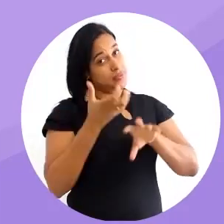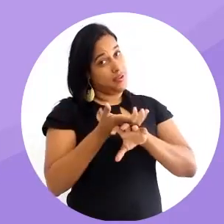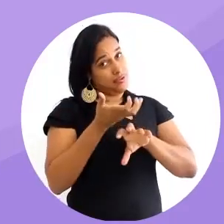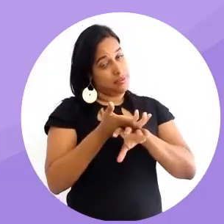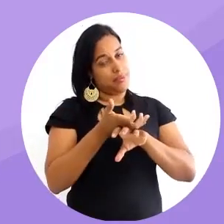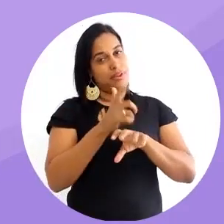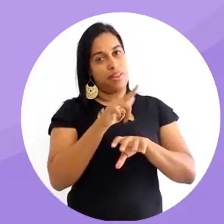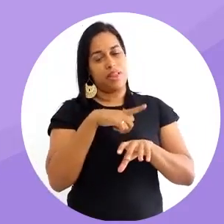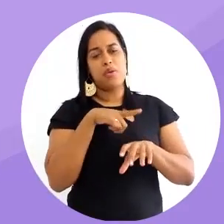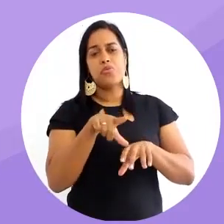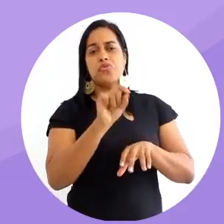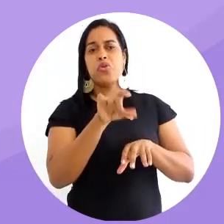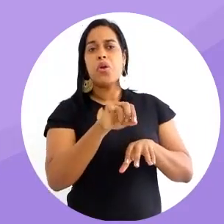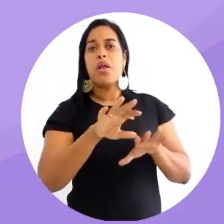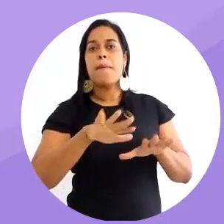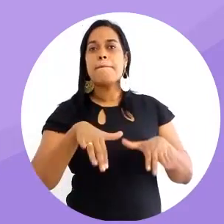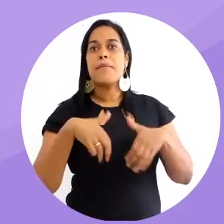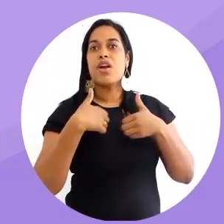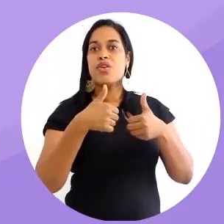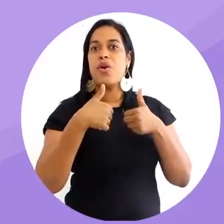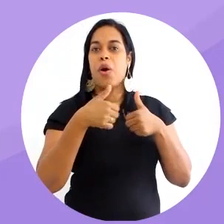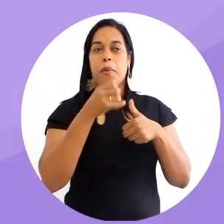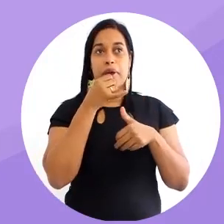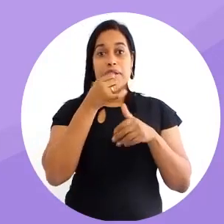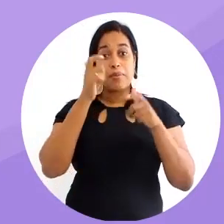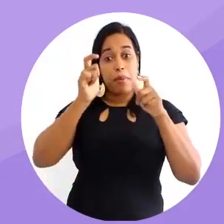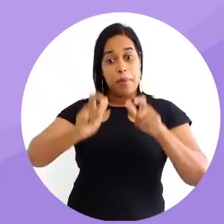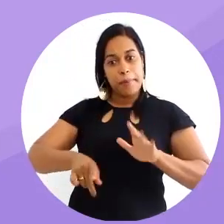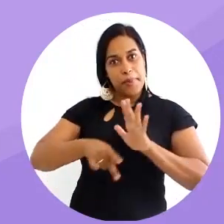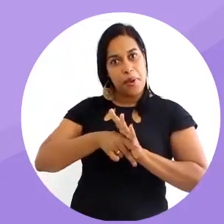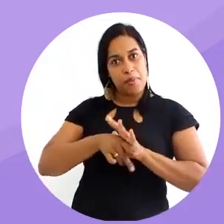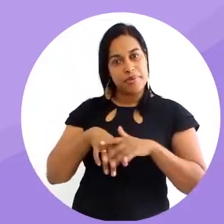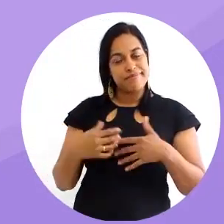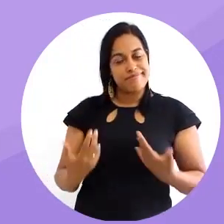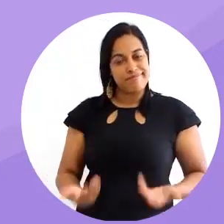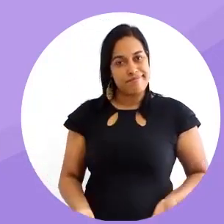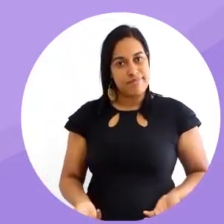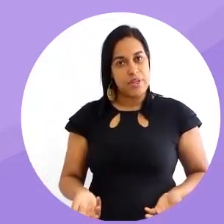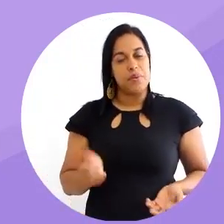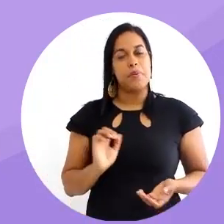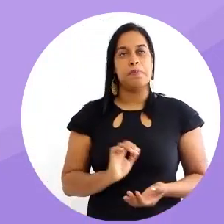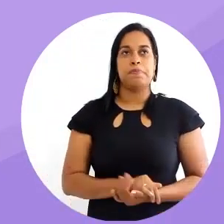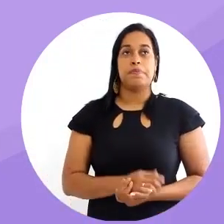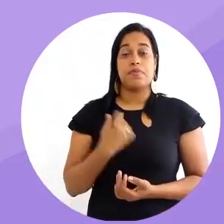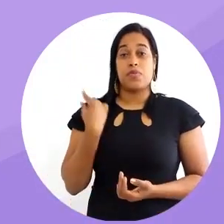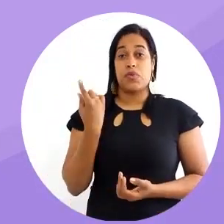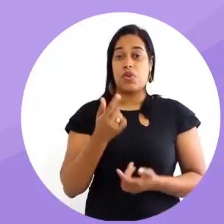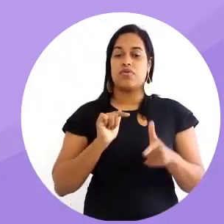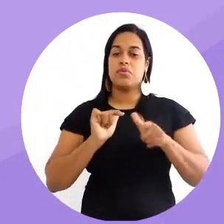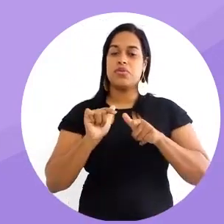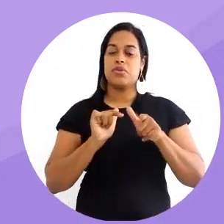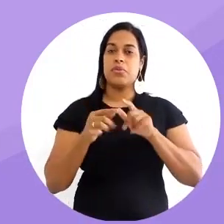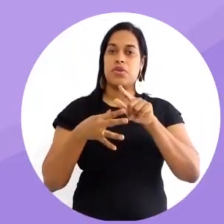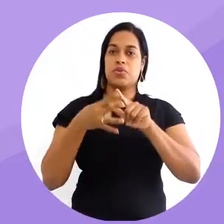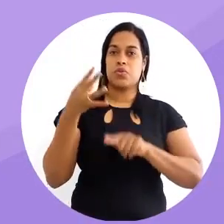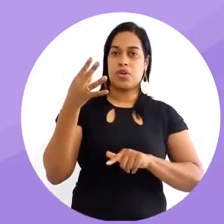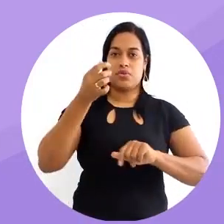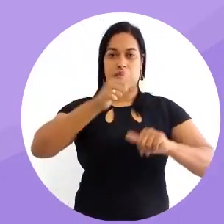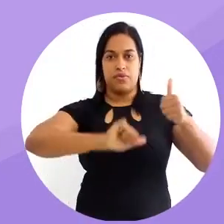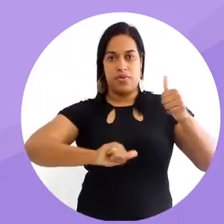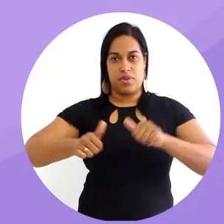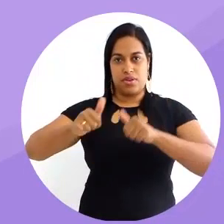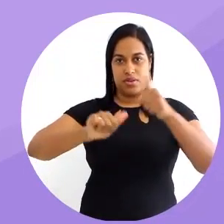a disciplina, como escolher a melhor opção para determinado ambiente? Então, nós vamos trabalhar com base em